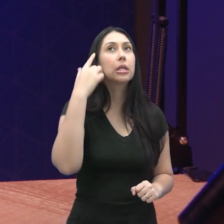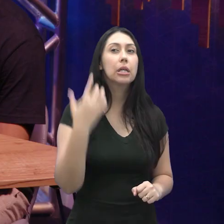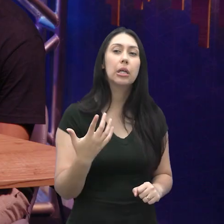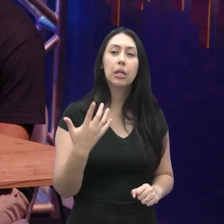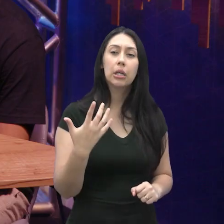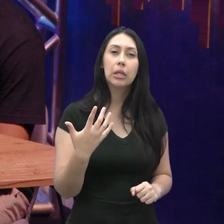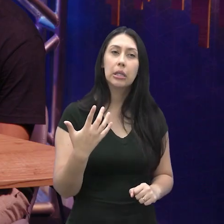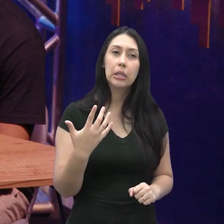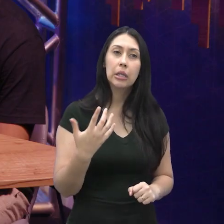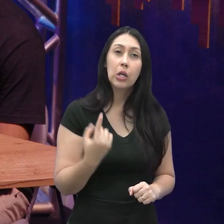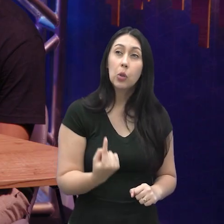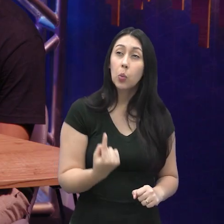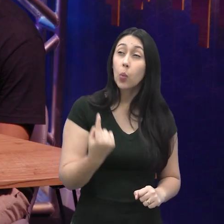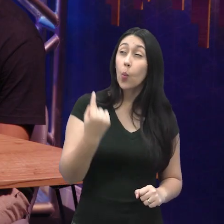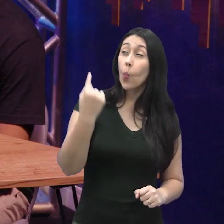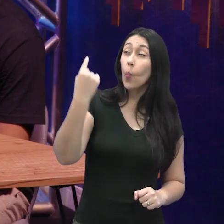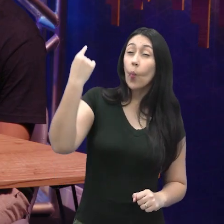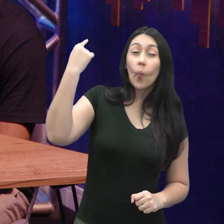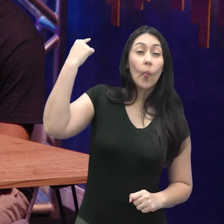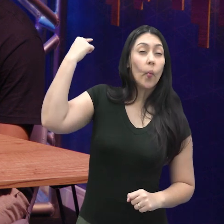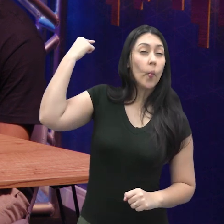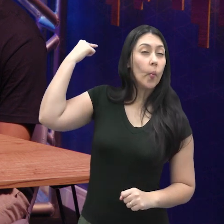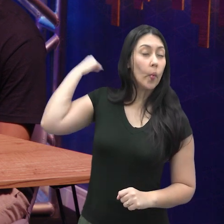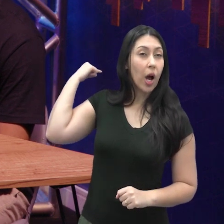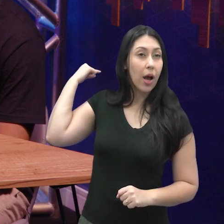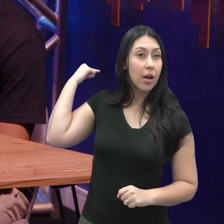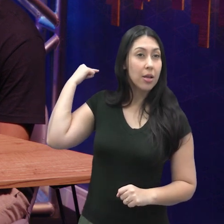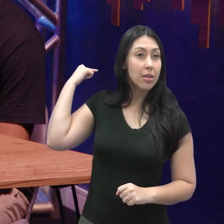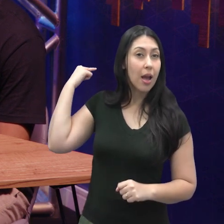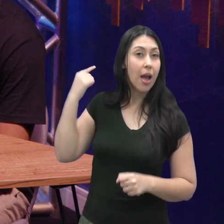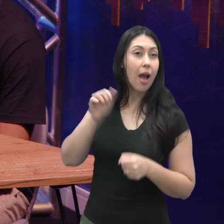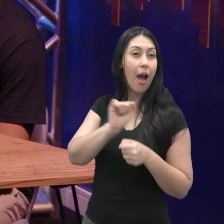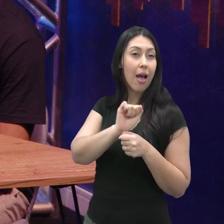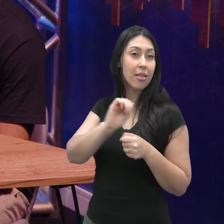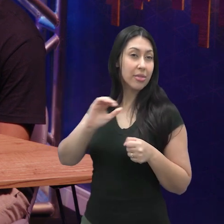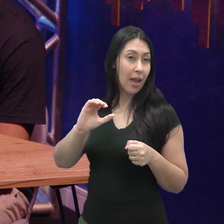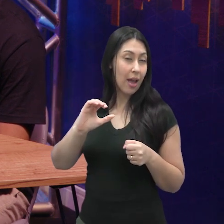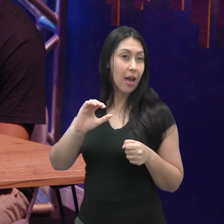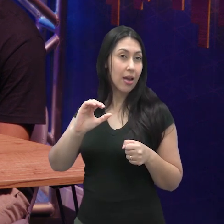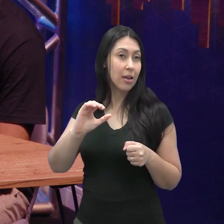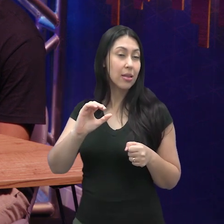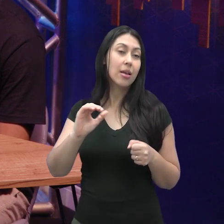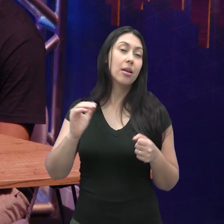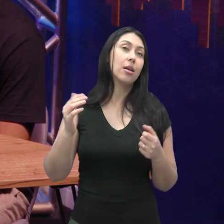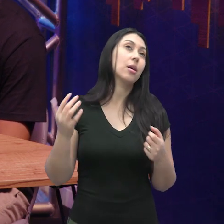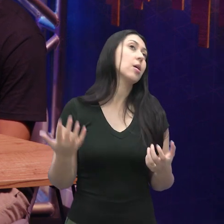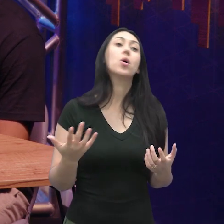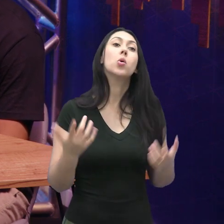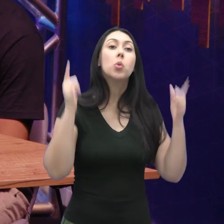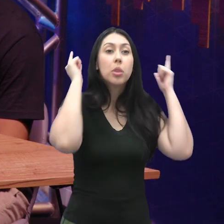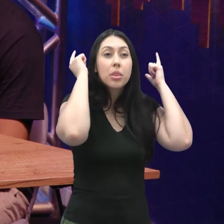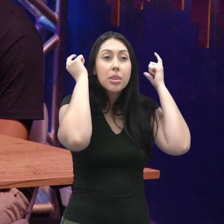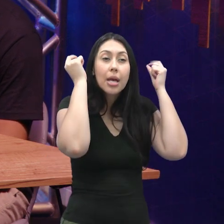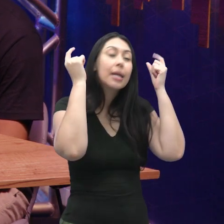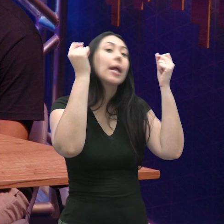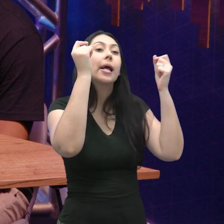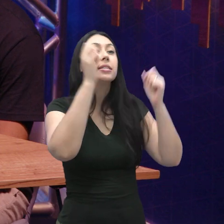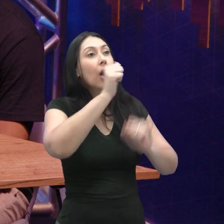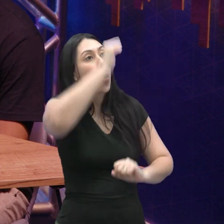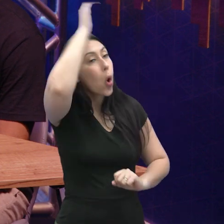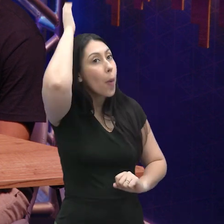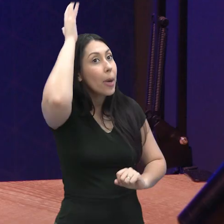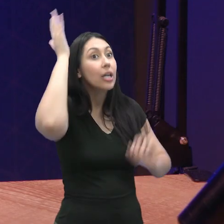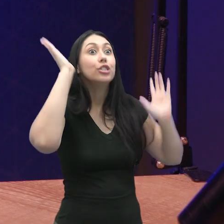há séculos antes de Cristo, né, culturas, né, igual a gente falou, a cultura da Grécia, a